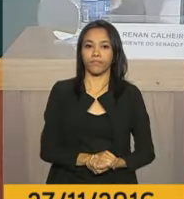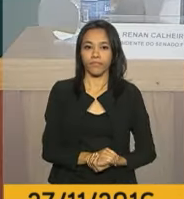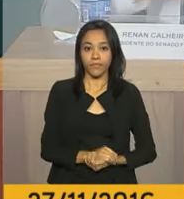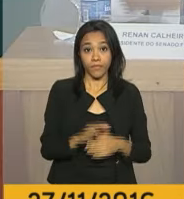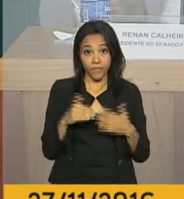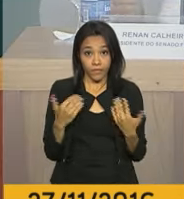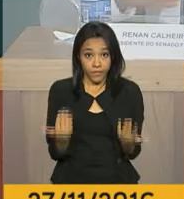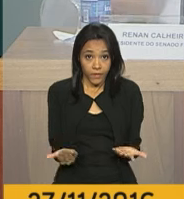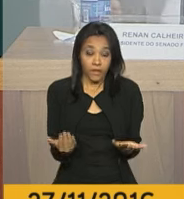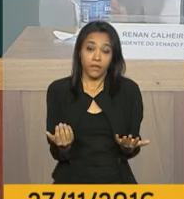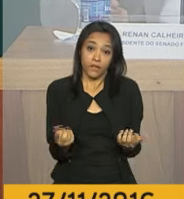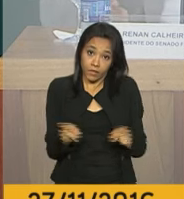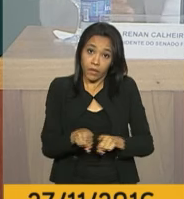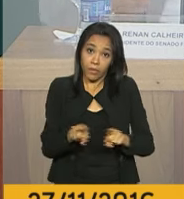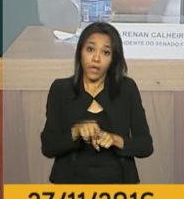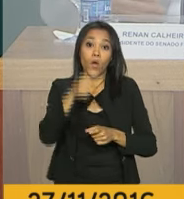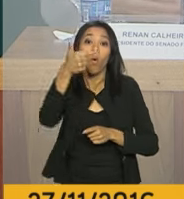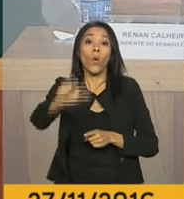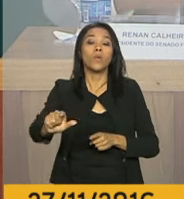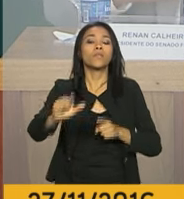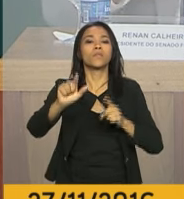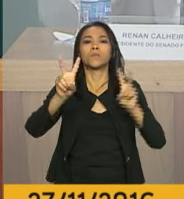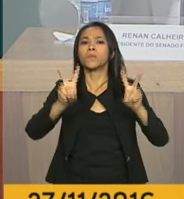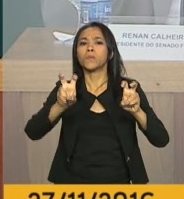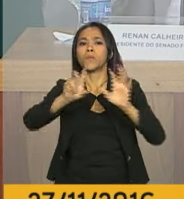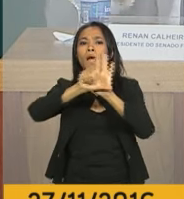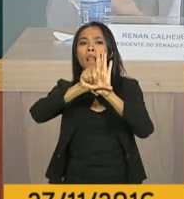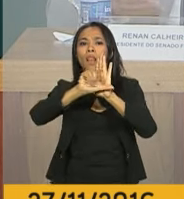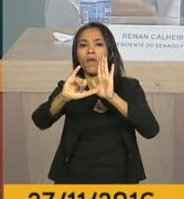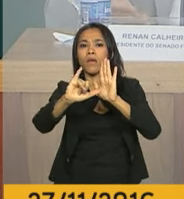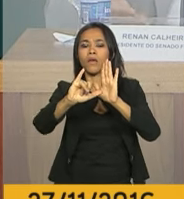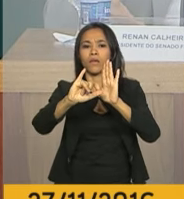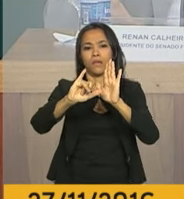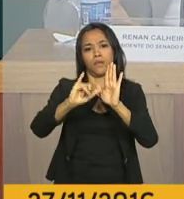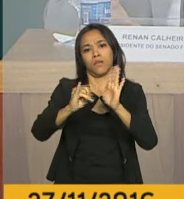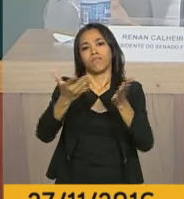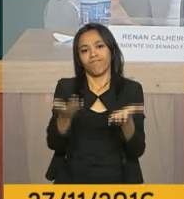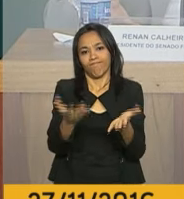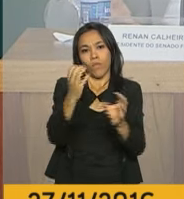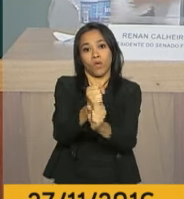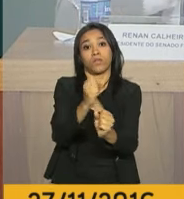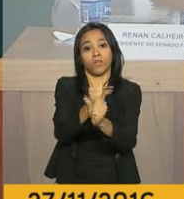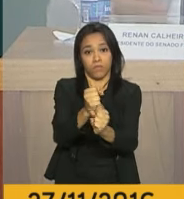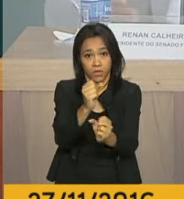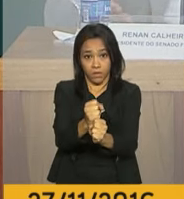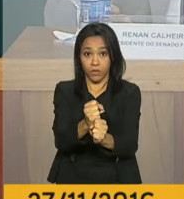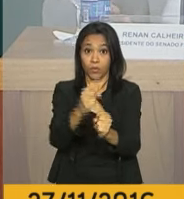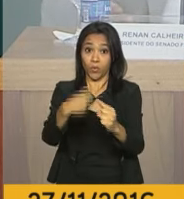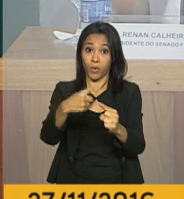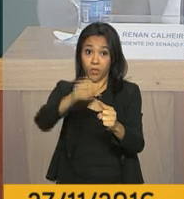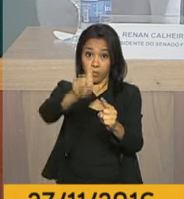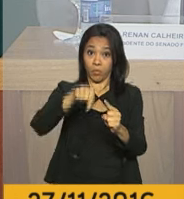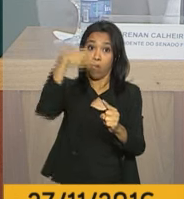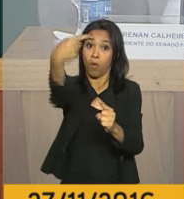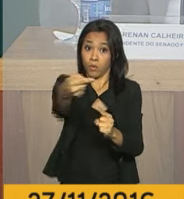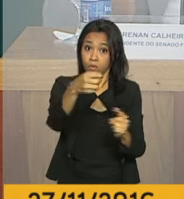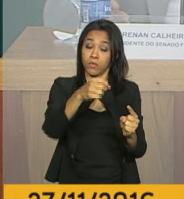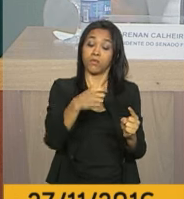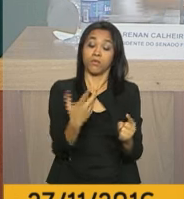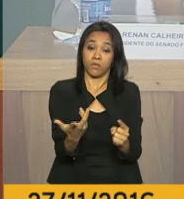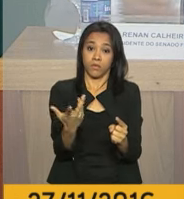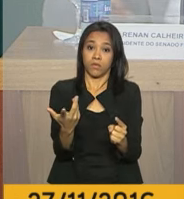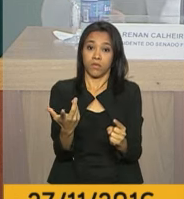E também a lei orçamentária, né, que é a lei mais importante, porque o próximo ano, do